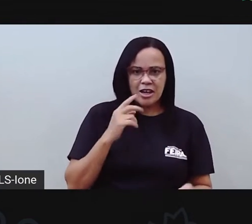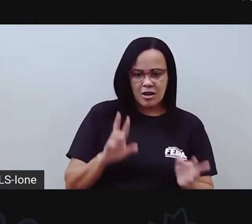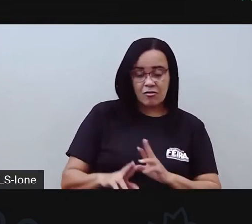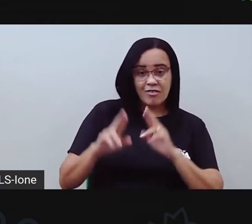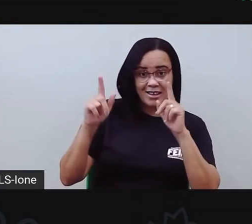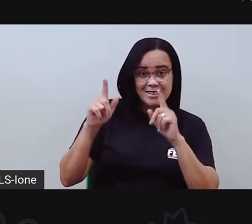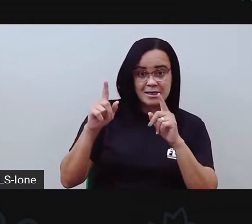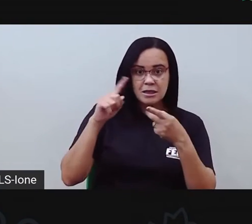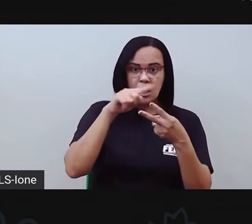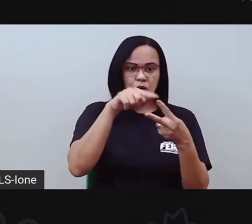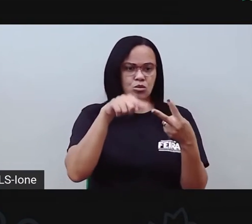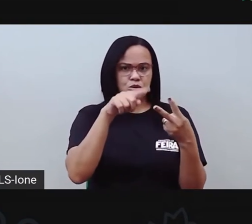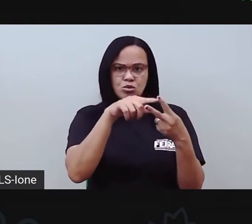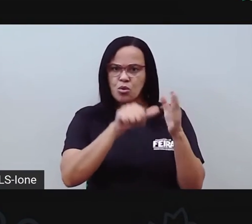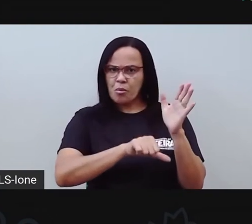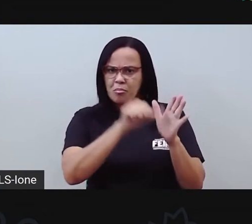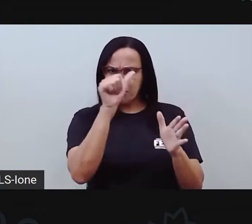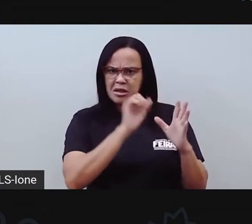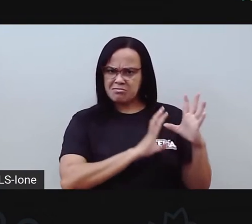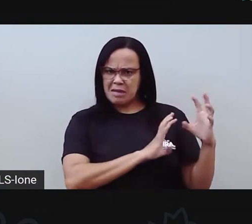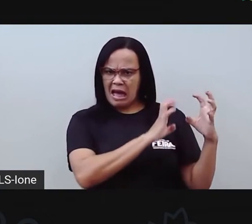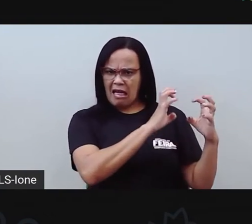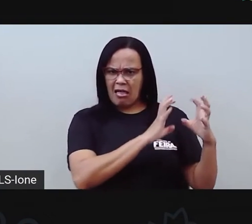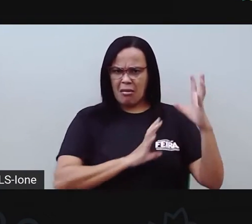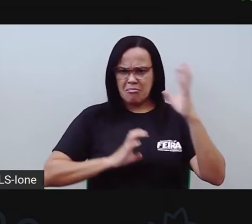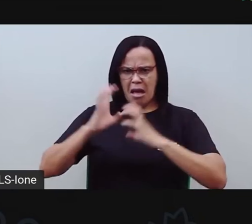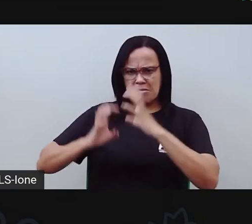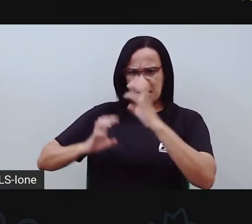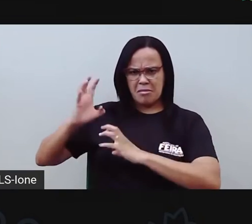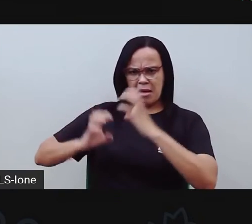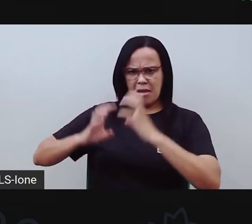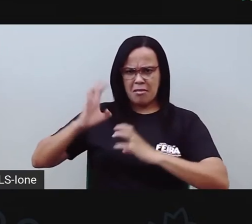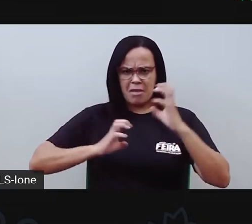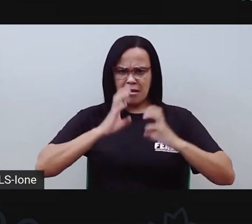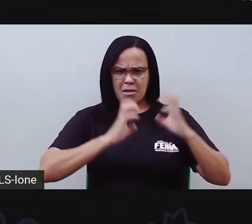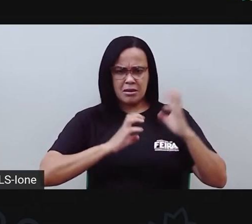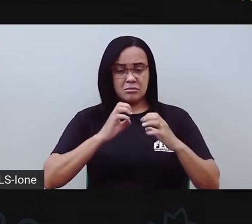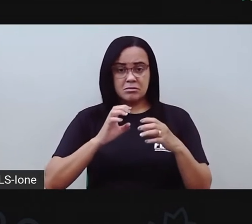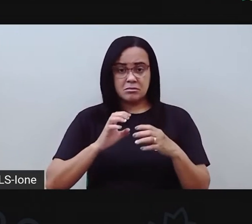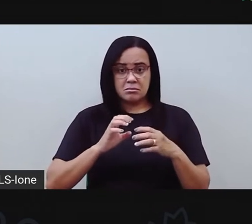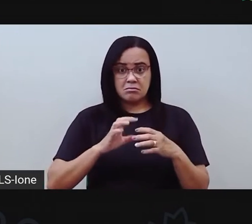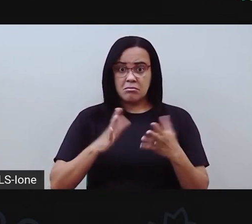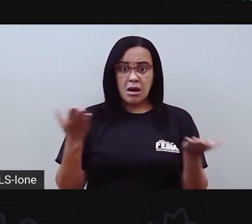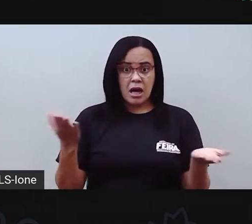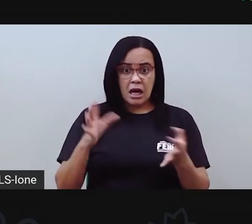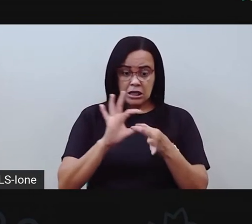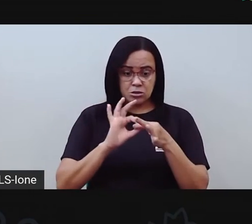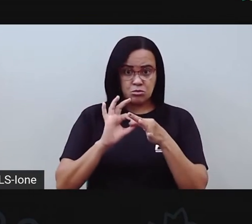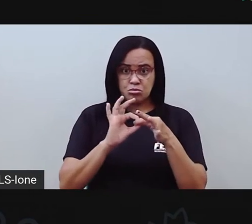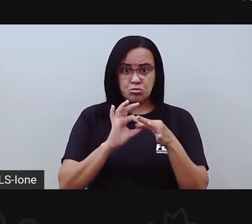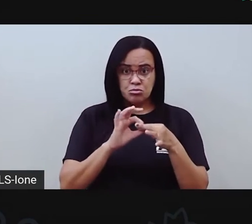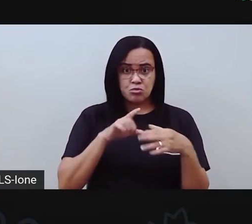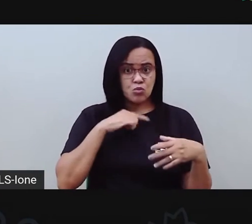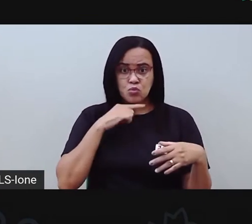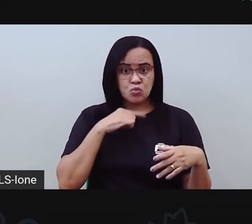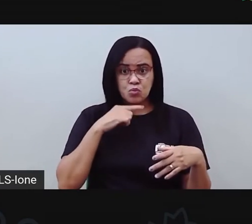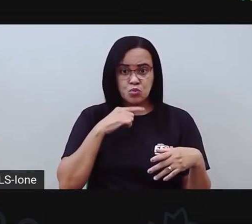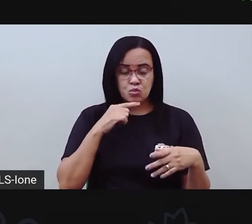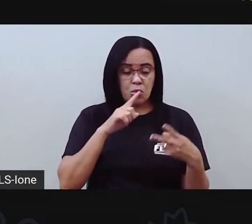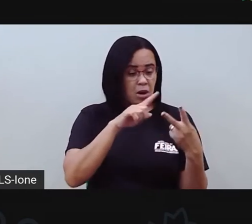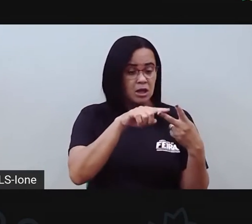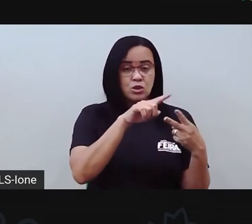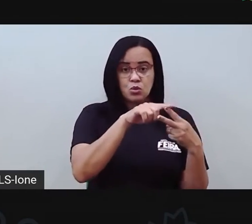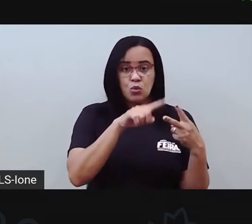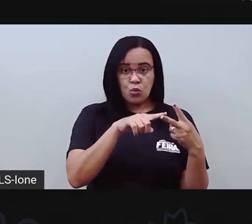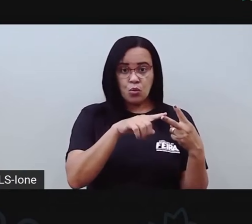não souberam resolver, não souberam conviver harmoniosamente, já partiram para a discussão, para a briga, e os outros dois não,